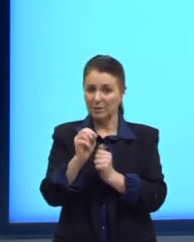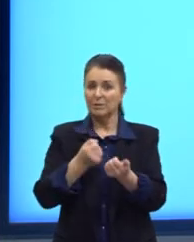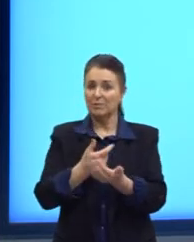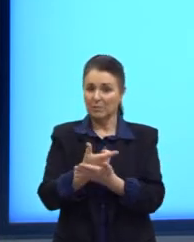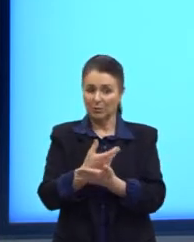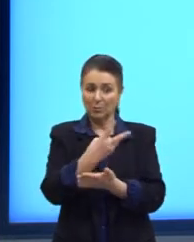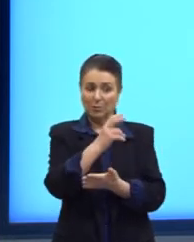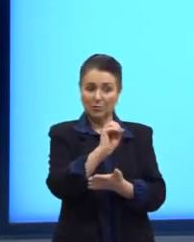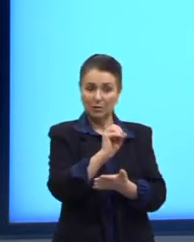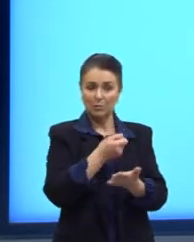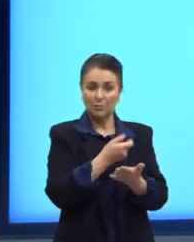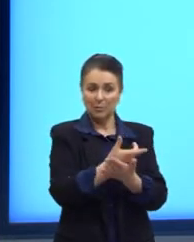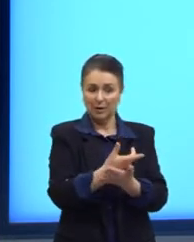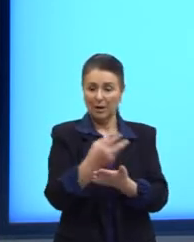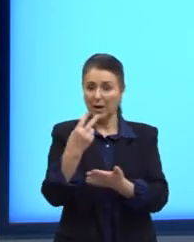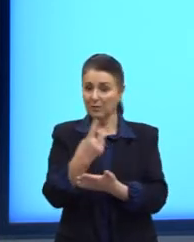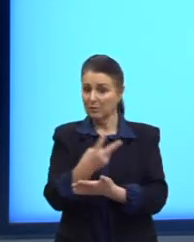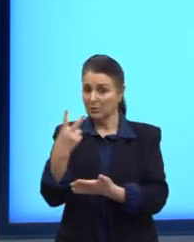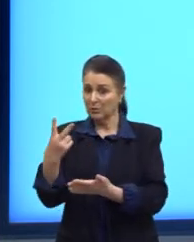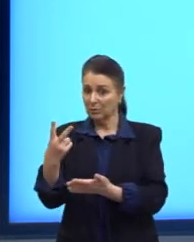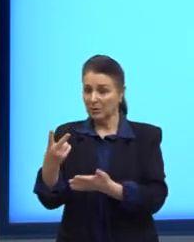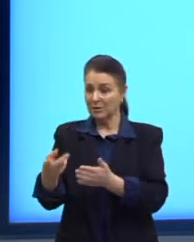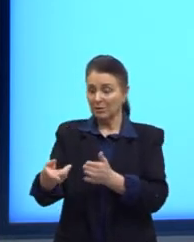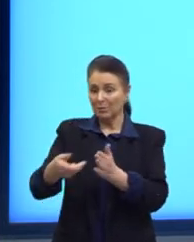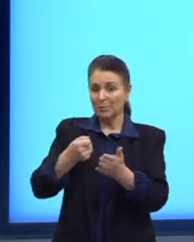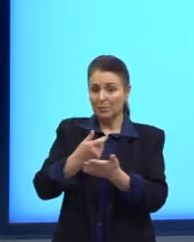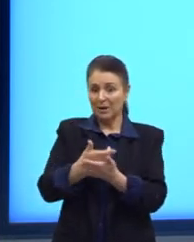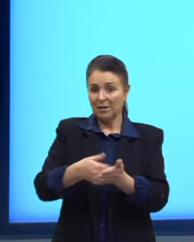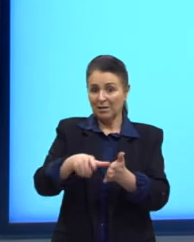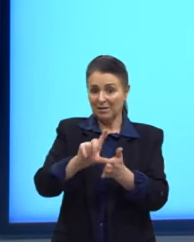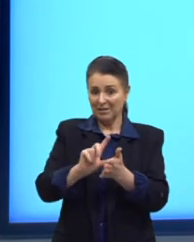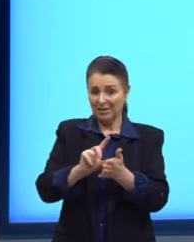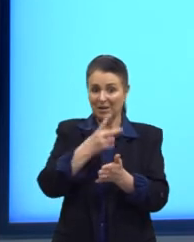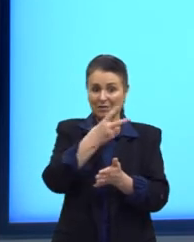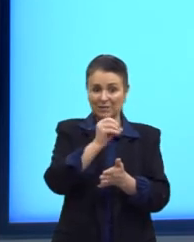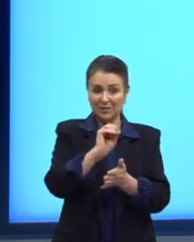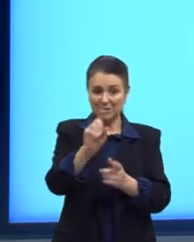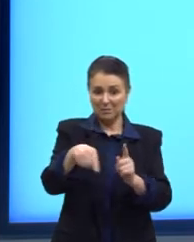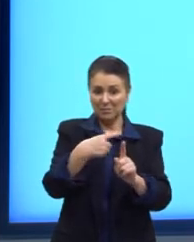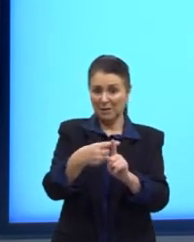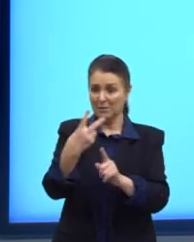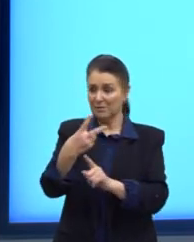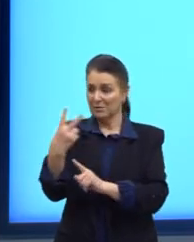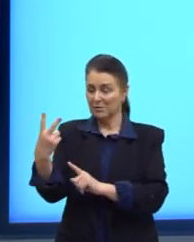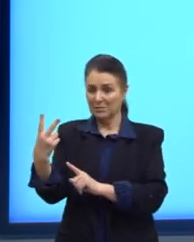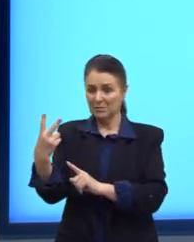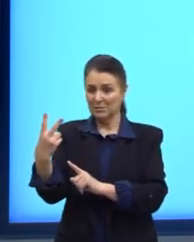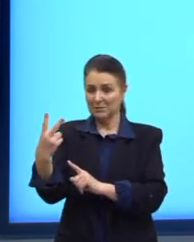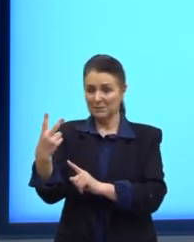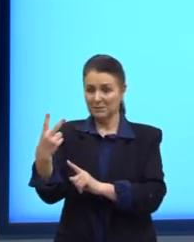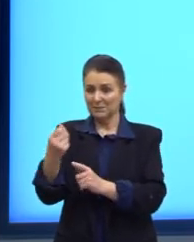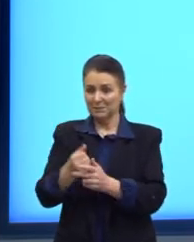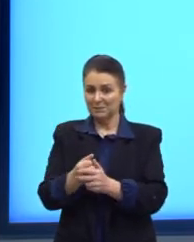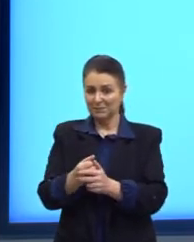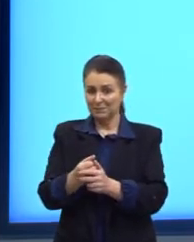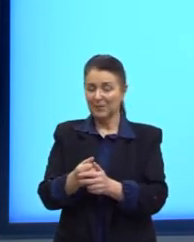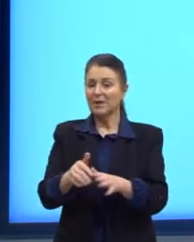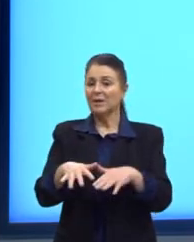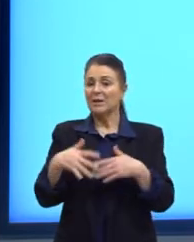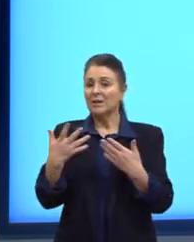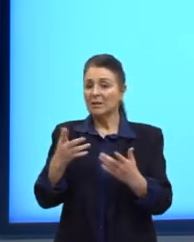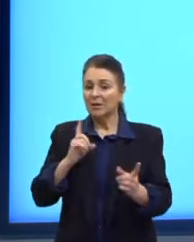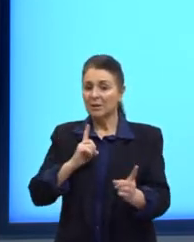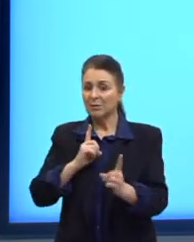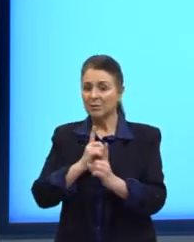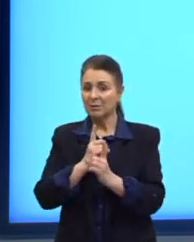paga seria a trigésima parcela mais a vigésima segunda parcela para então chegar na